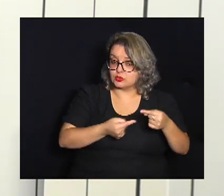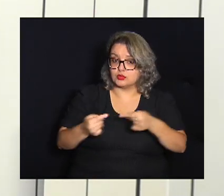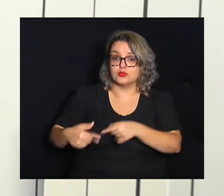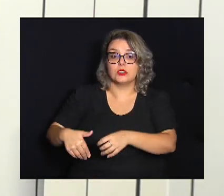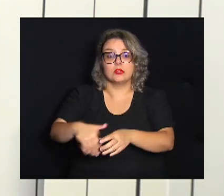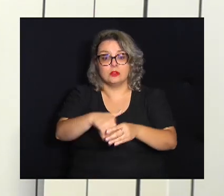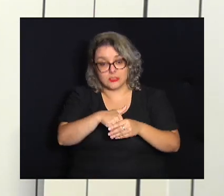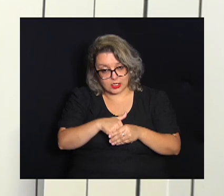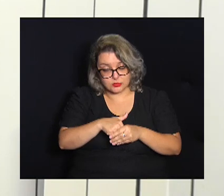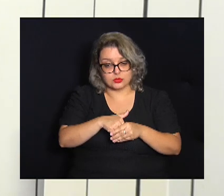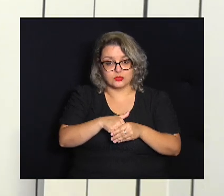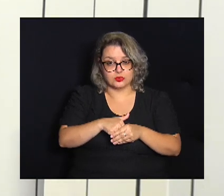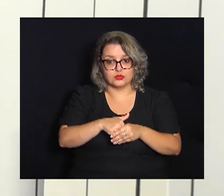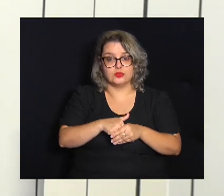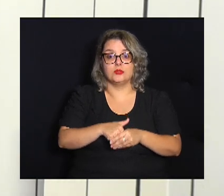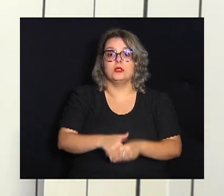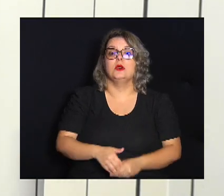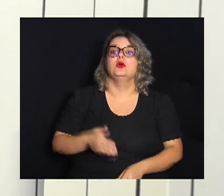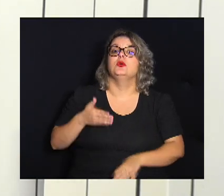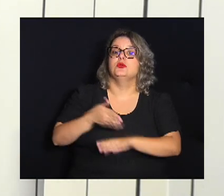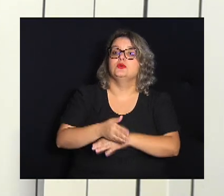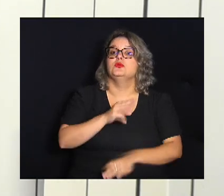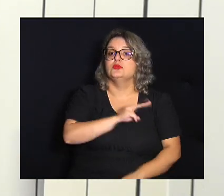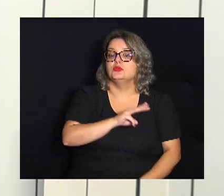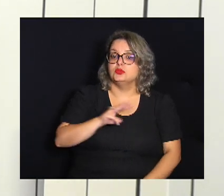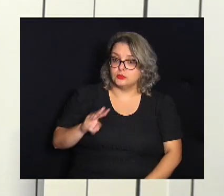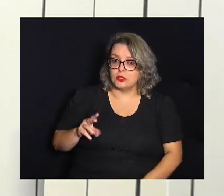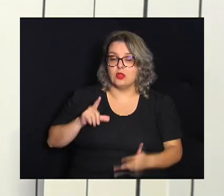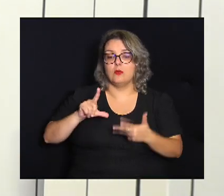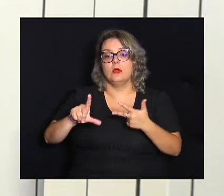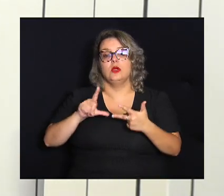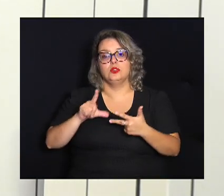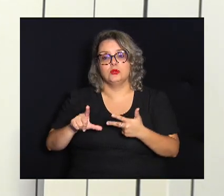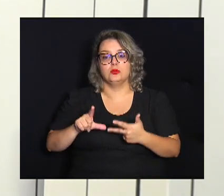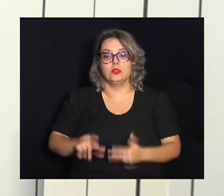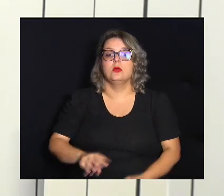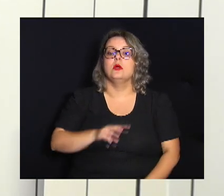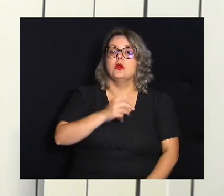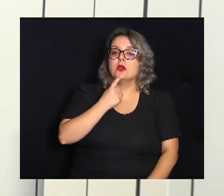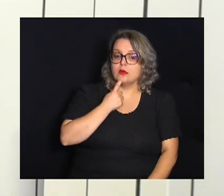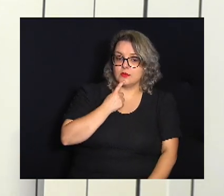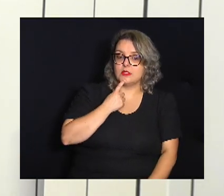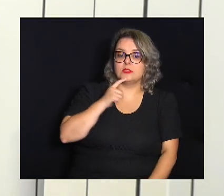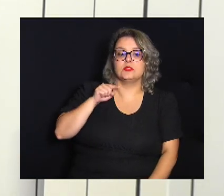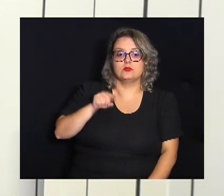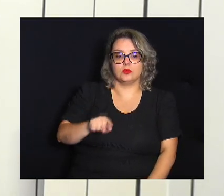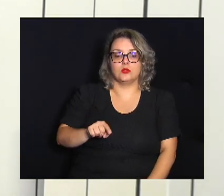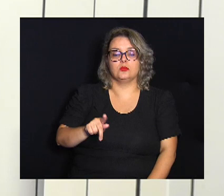discutidos e votados, é só acessar o site do Legislativo, que é o campinas.leg.br.